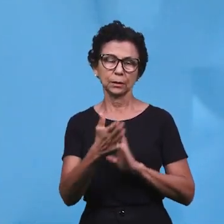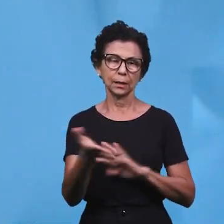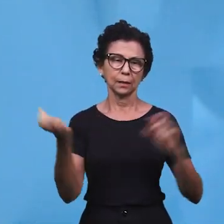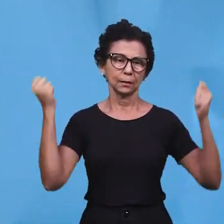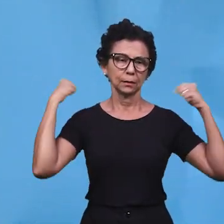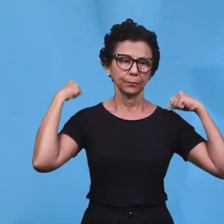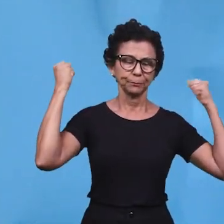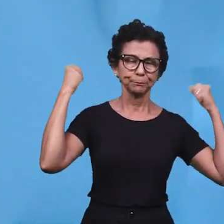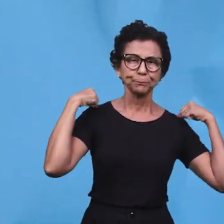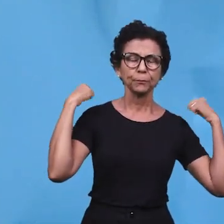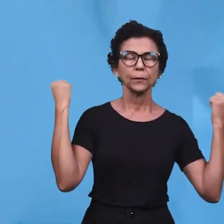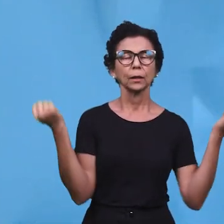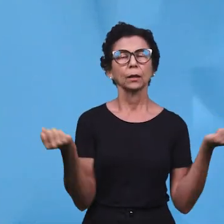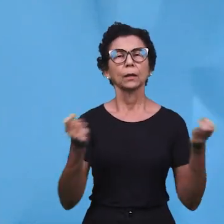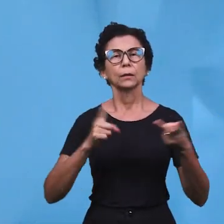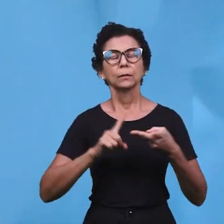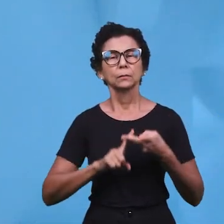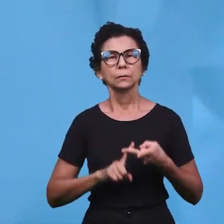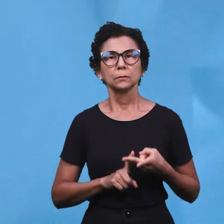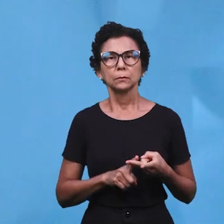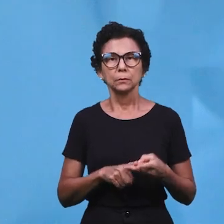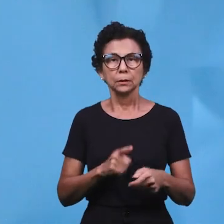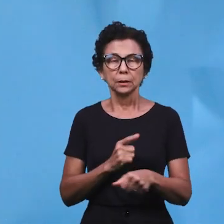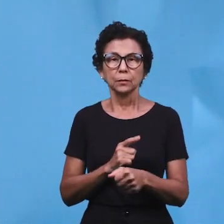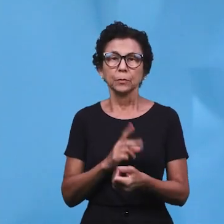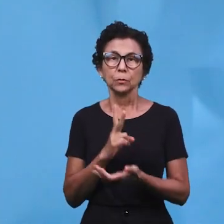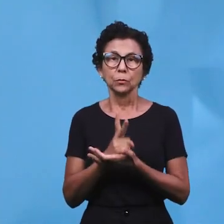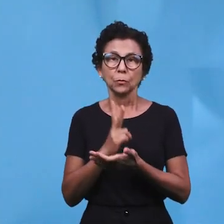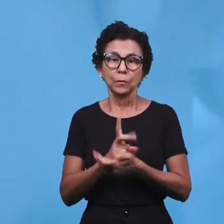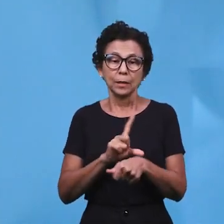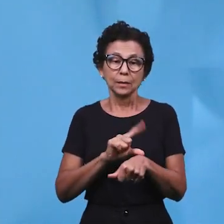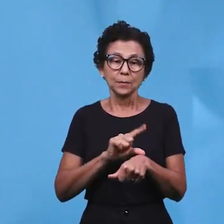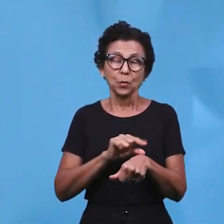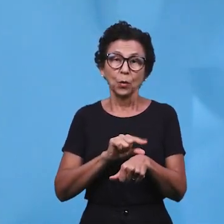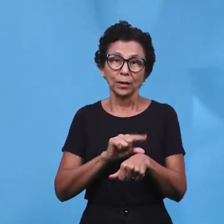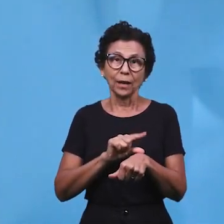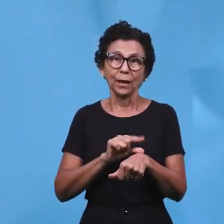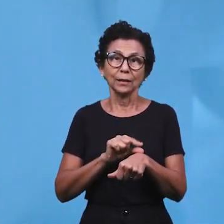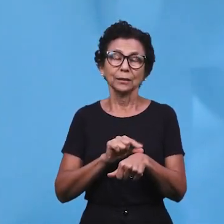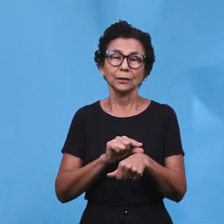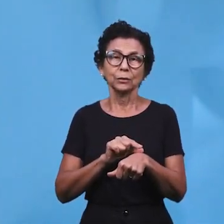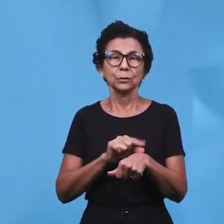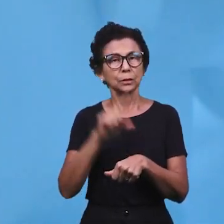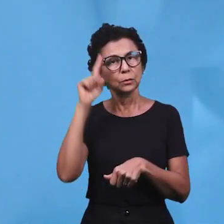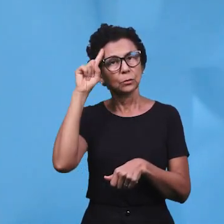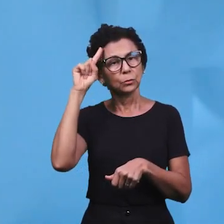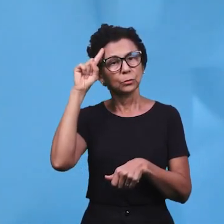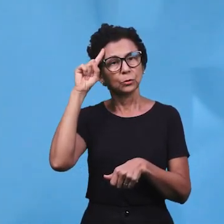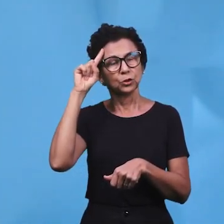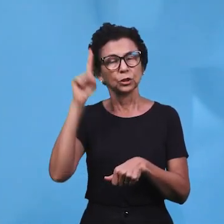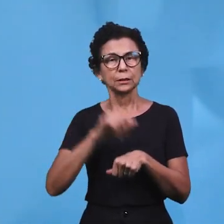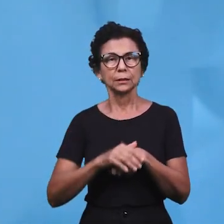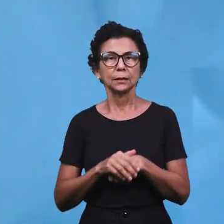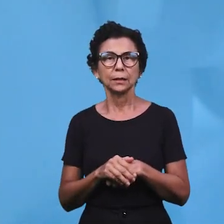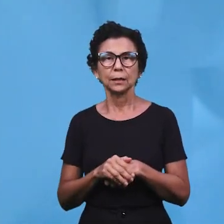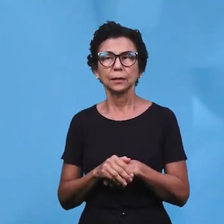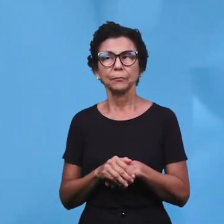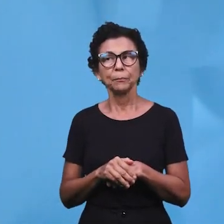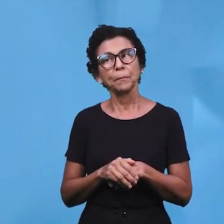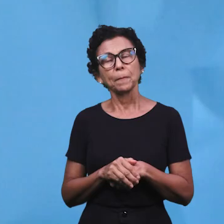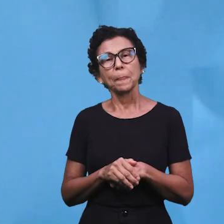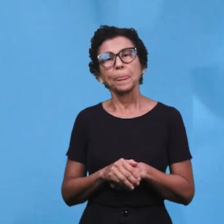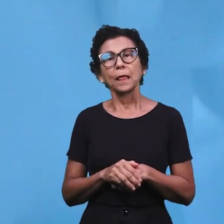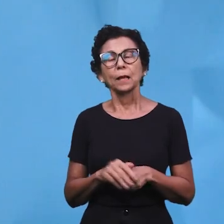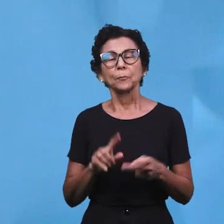da atividade física. Então, sempre no mesmo horário do dia, fazemos uma atividade física, ou temos as